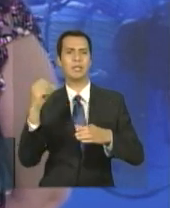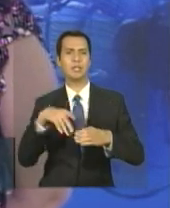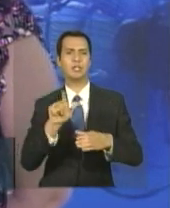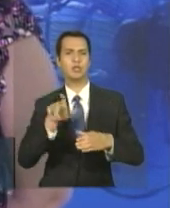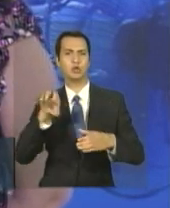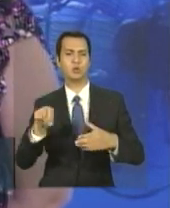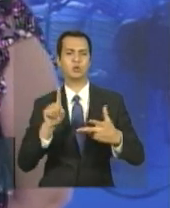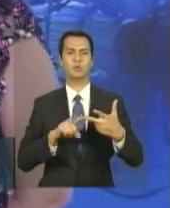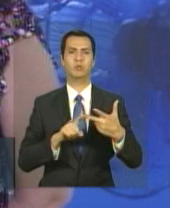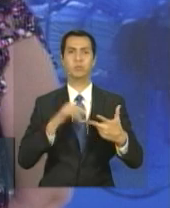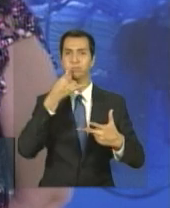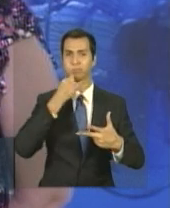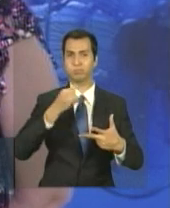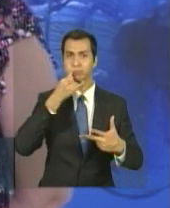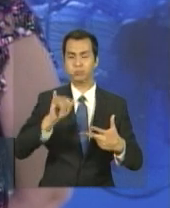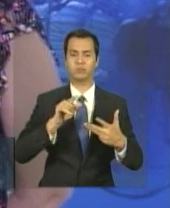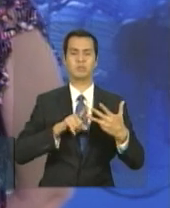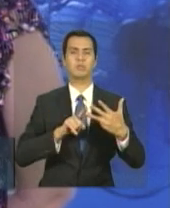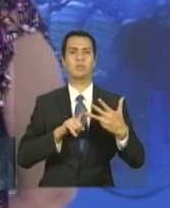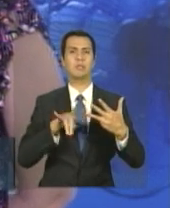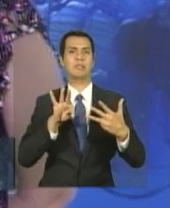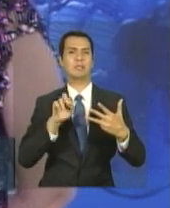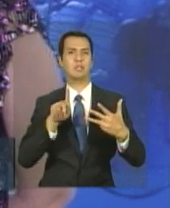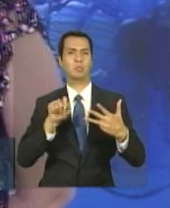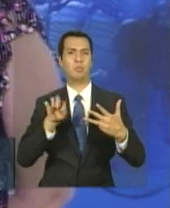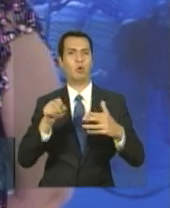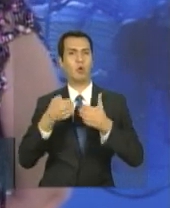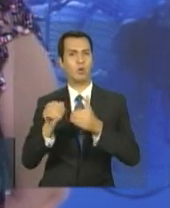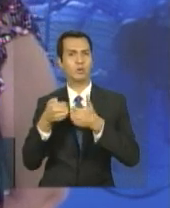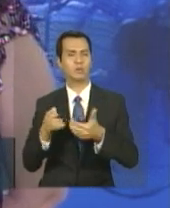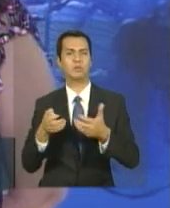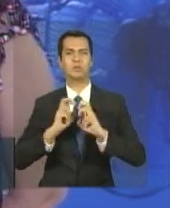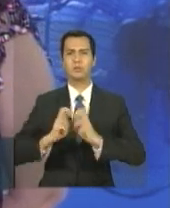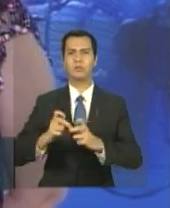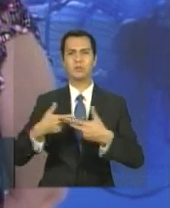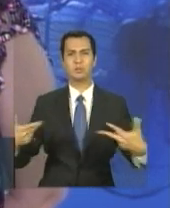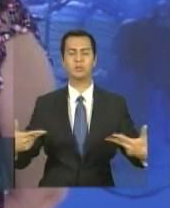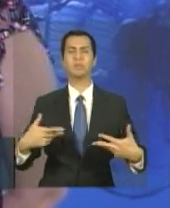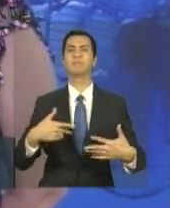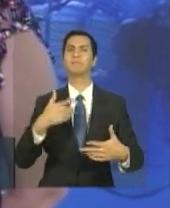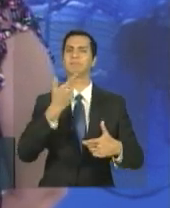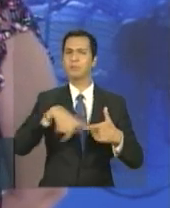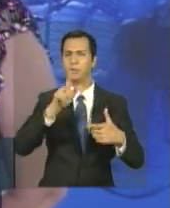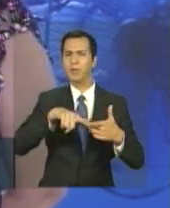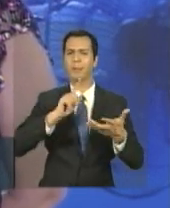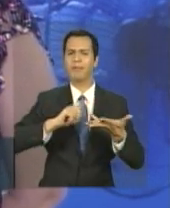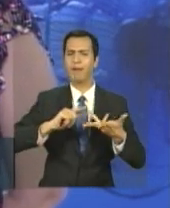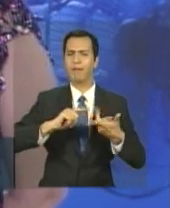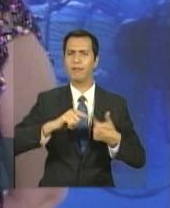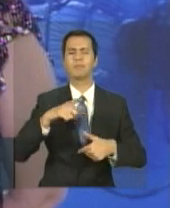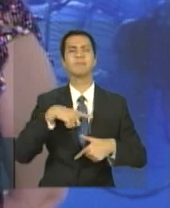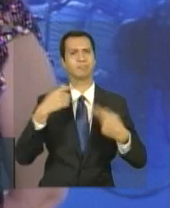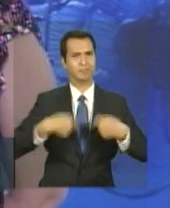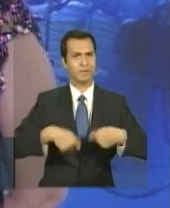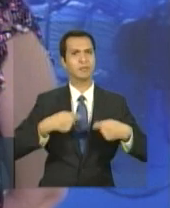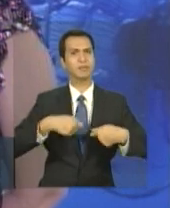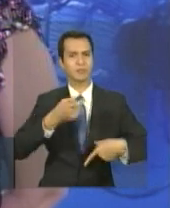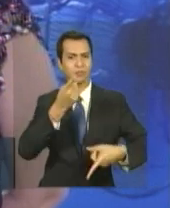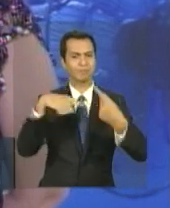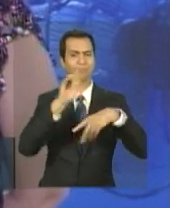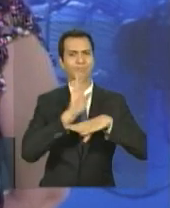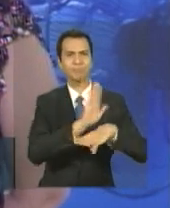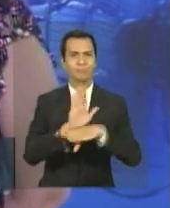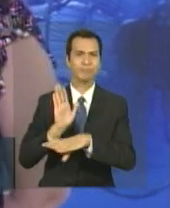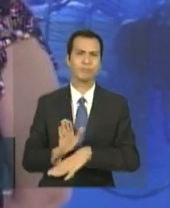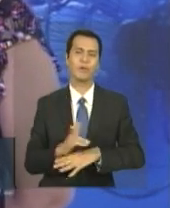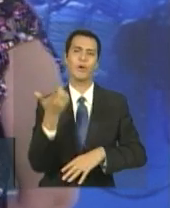a demanda por energia e por transporte são alguns dos problemas a serem vencidos para melhorar a qualidade de vida